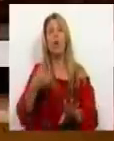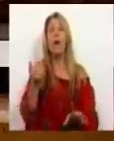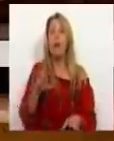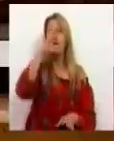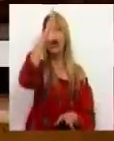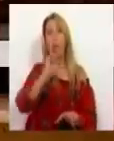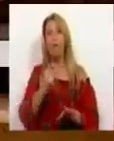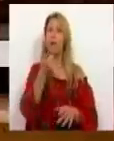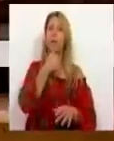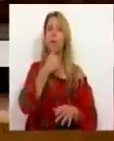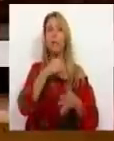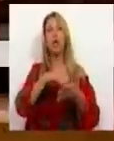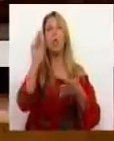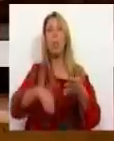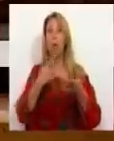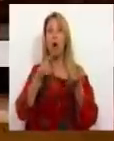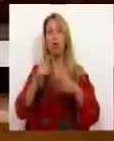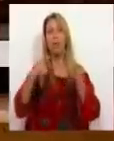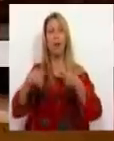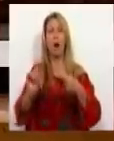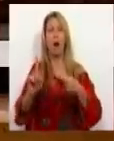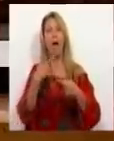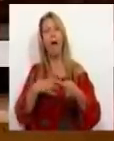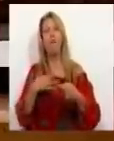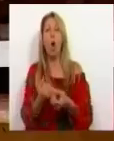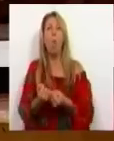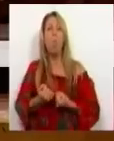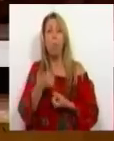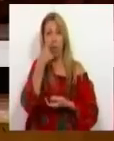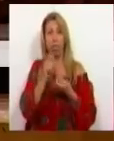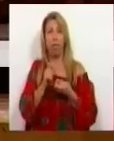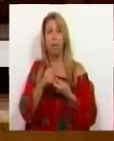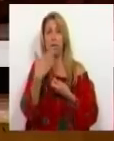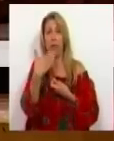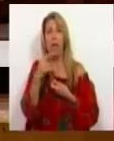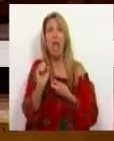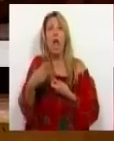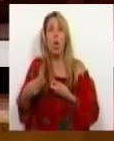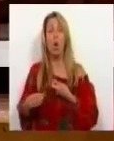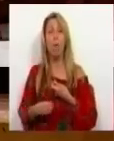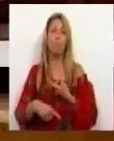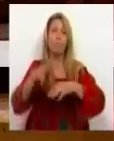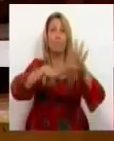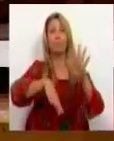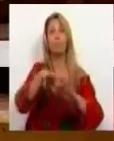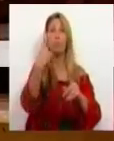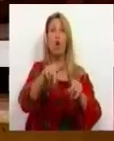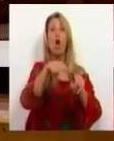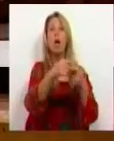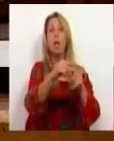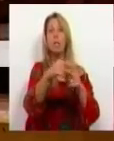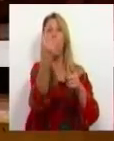contratos de manutenção para poupar uns euros e a reparação passou a ser feita à peça e à vista em vez de se